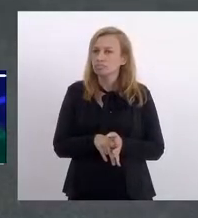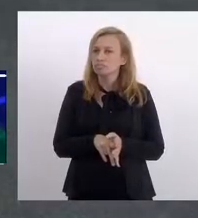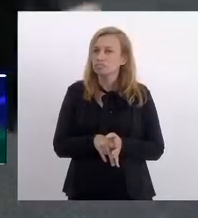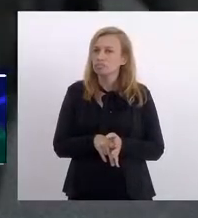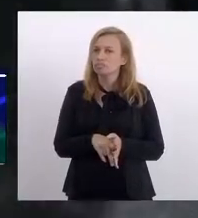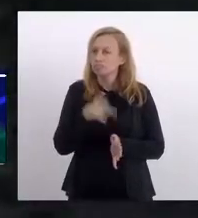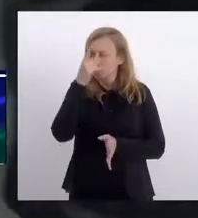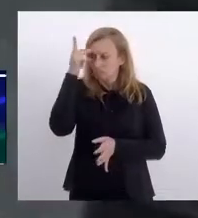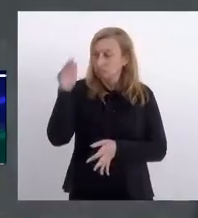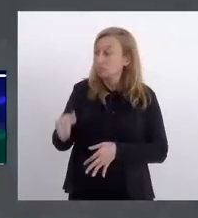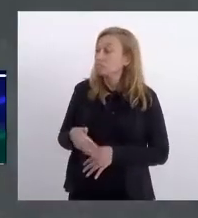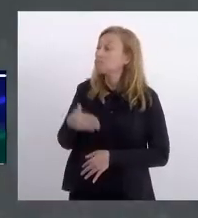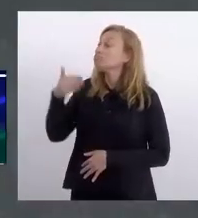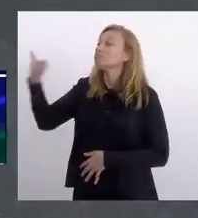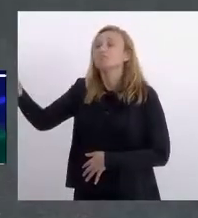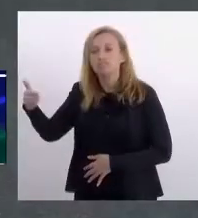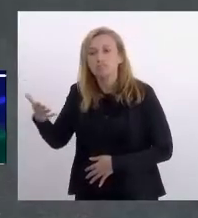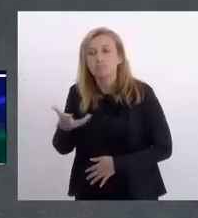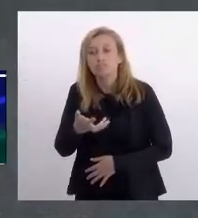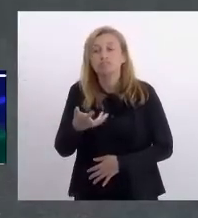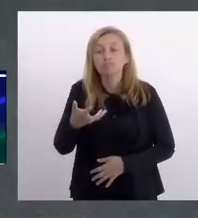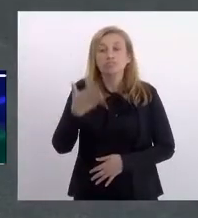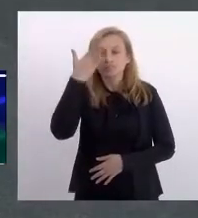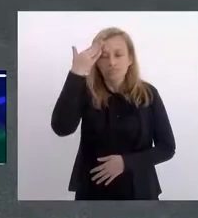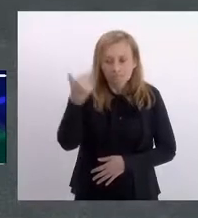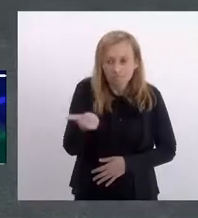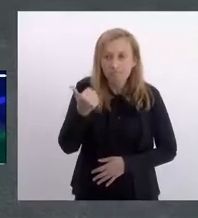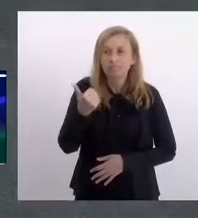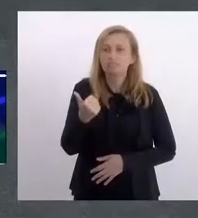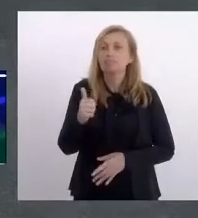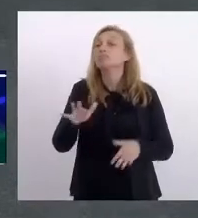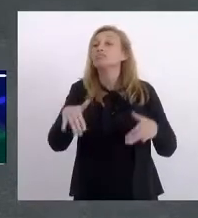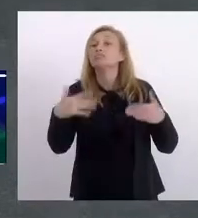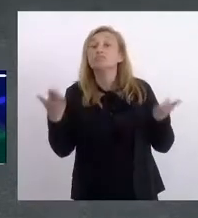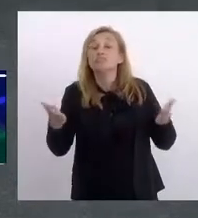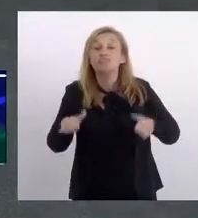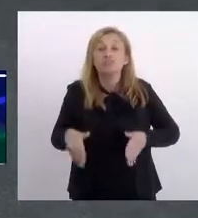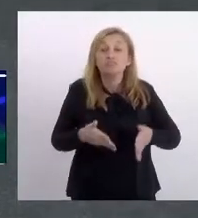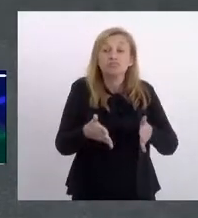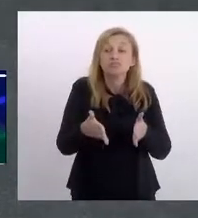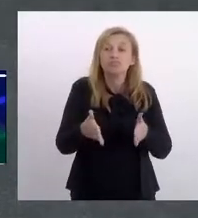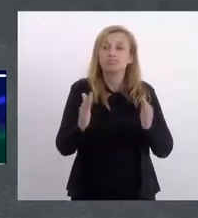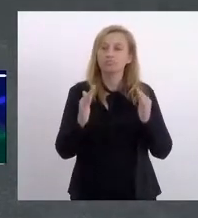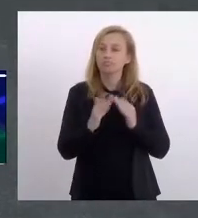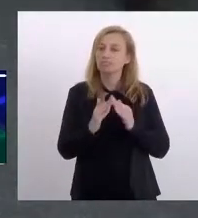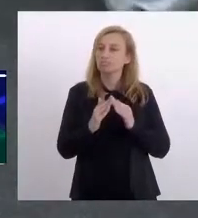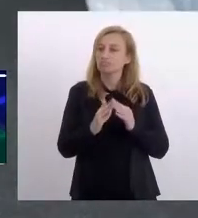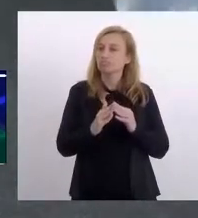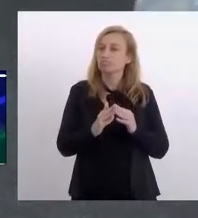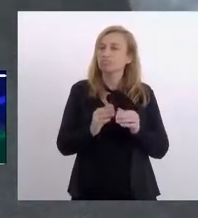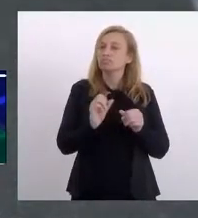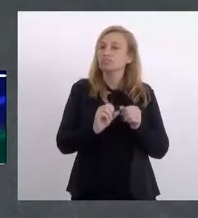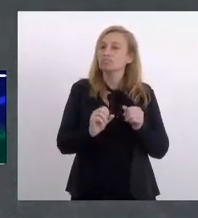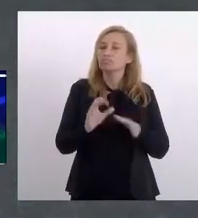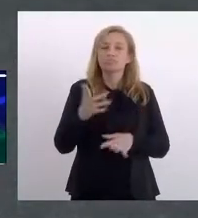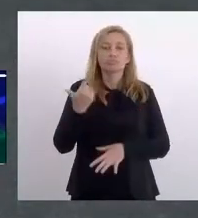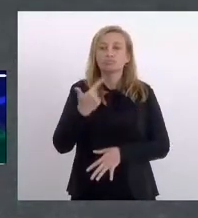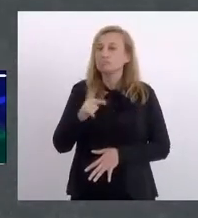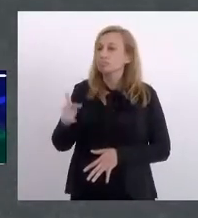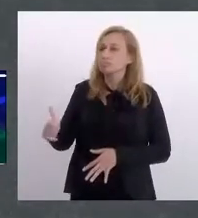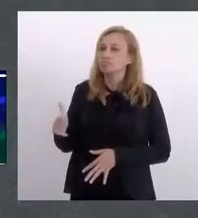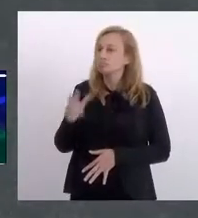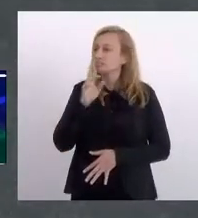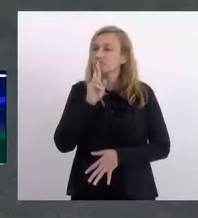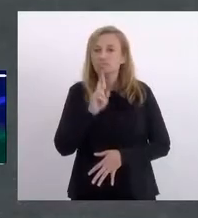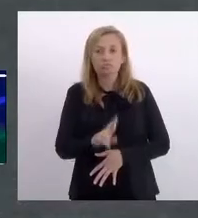as pessoas estão lá fora querendo saber qual o encaminhamento que a casa está dando. Não tem se ainda esse